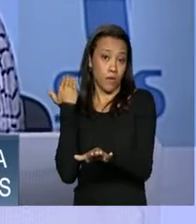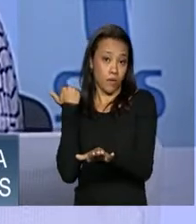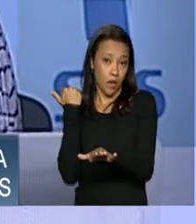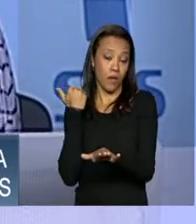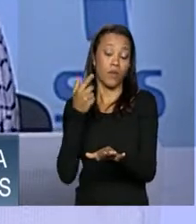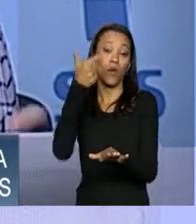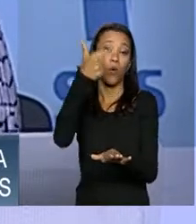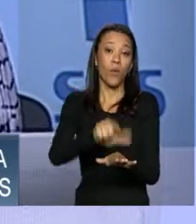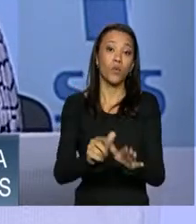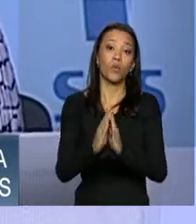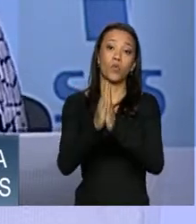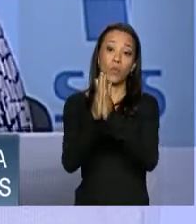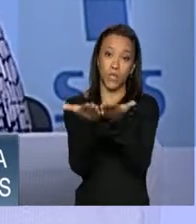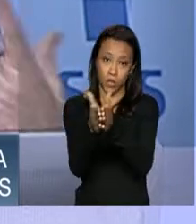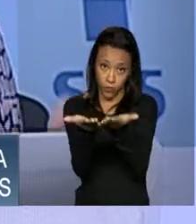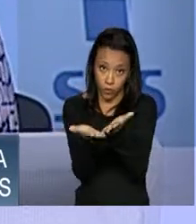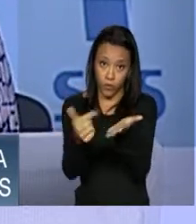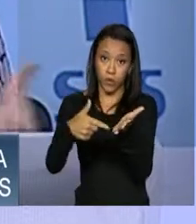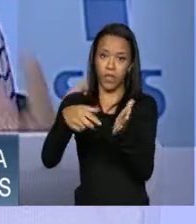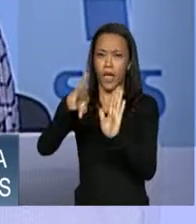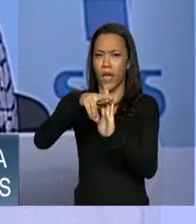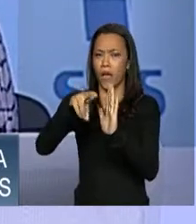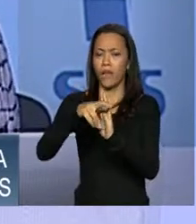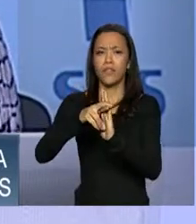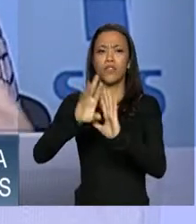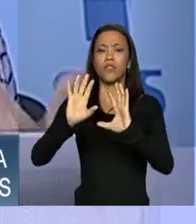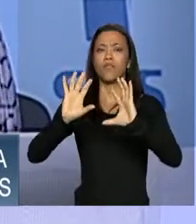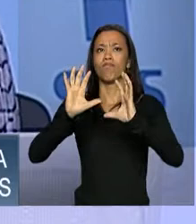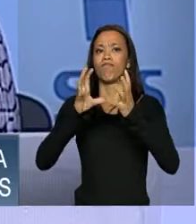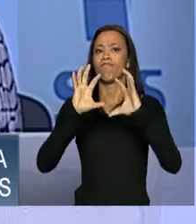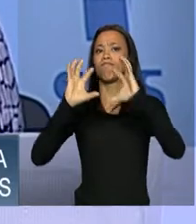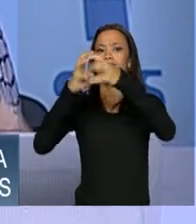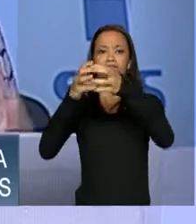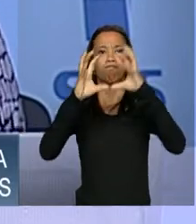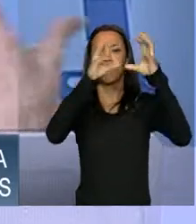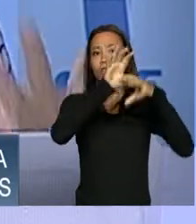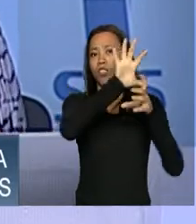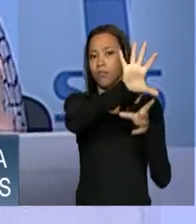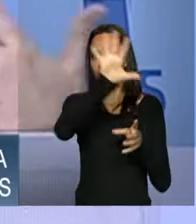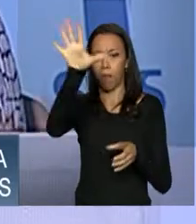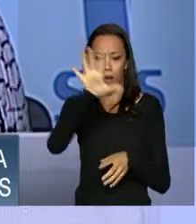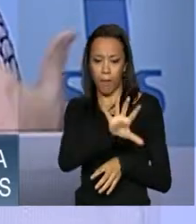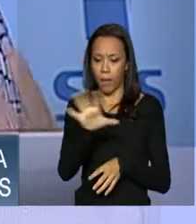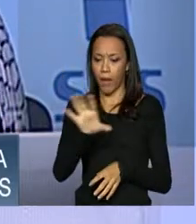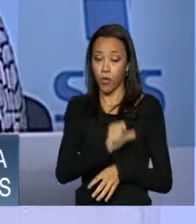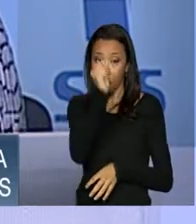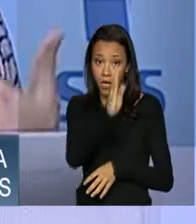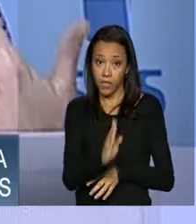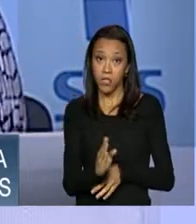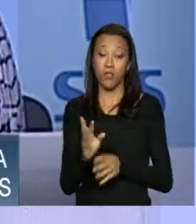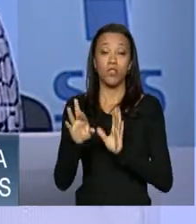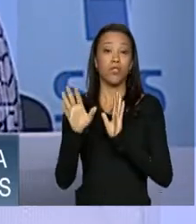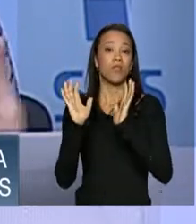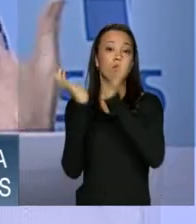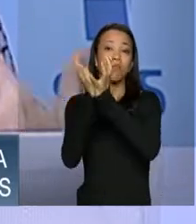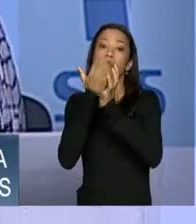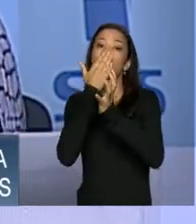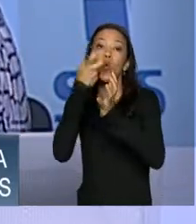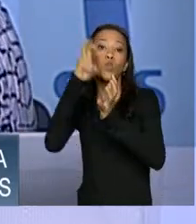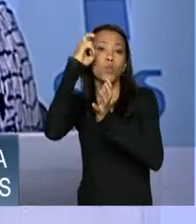Alimentos Regionais, que traz então receitas com alimentos regionais e recuperando então a nossa